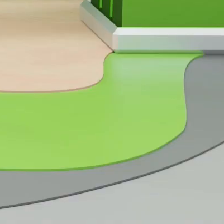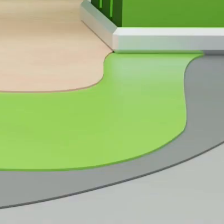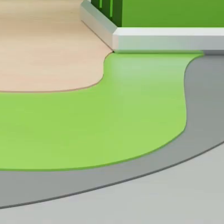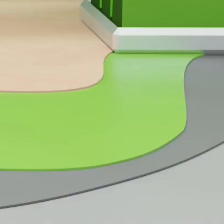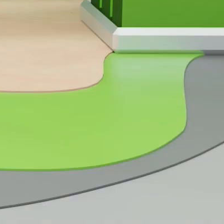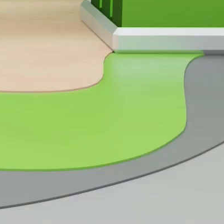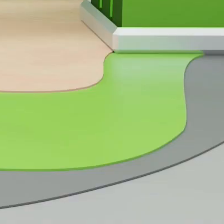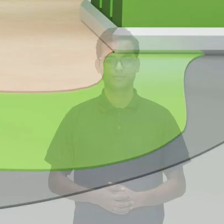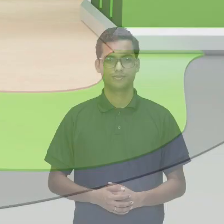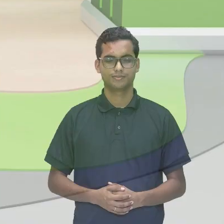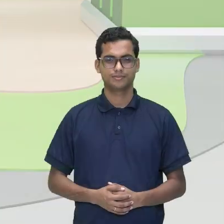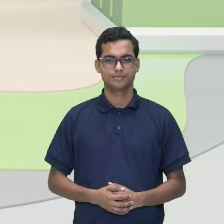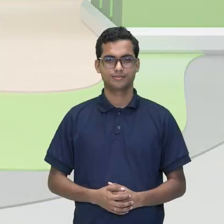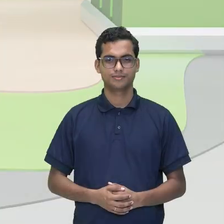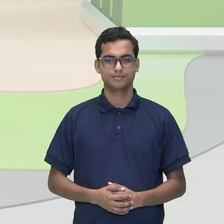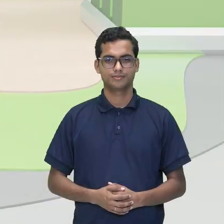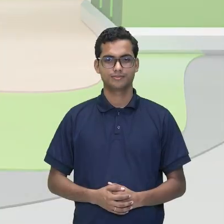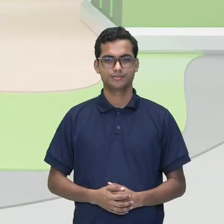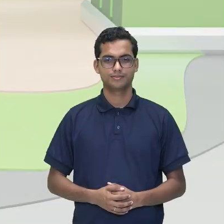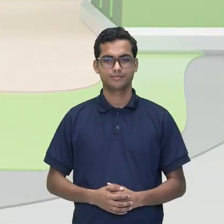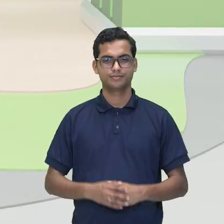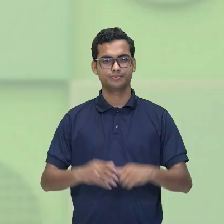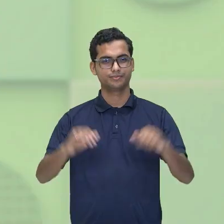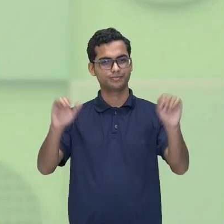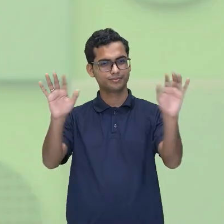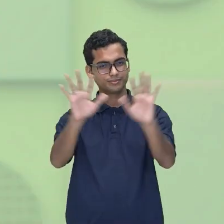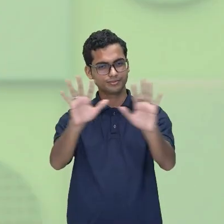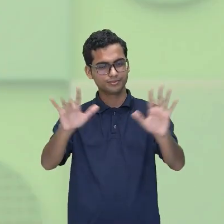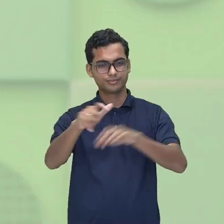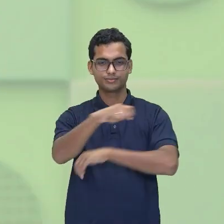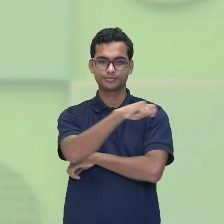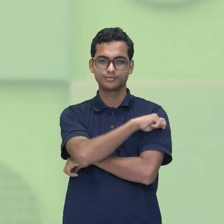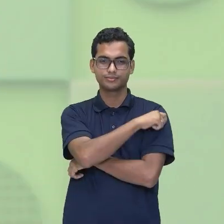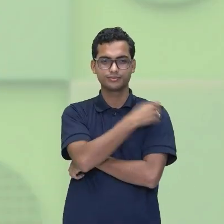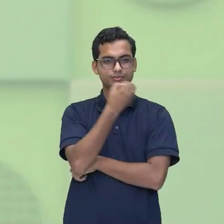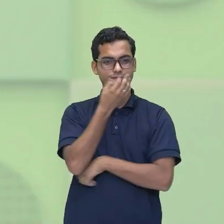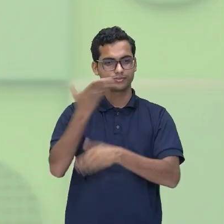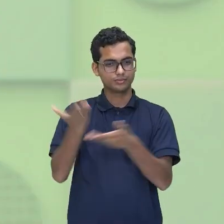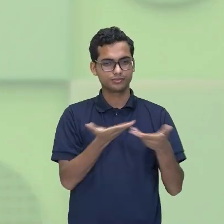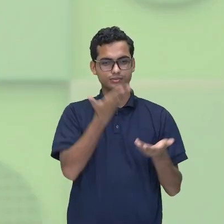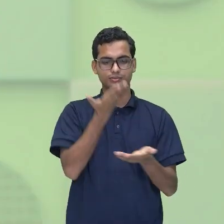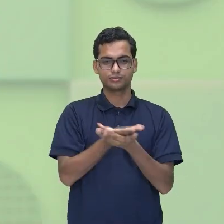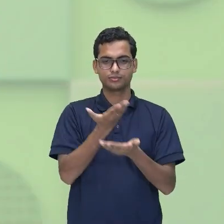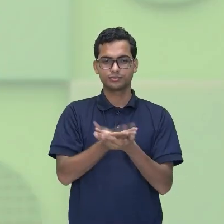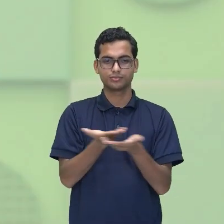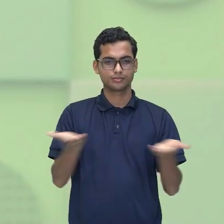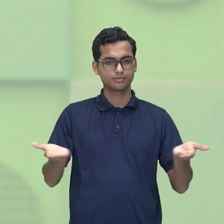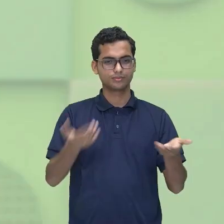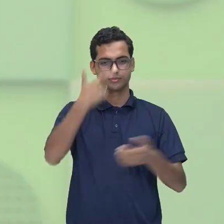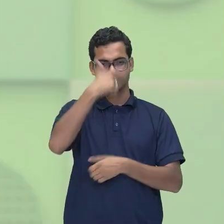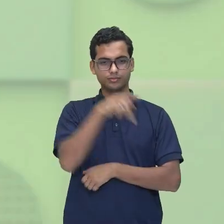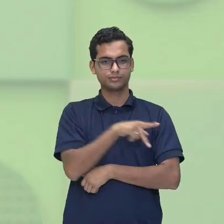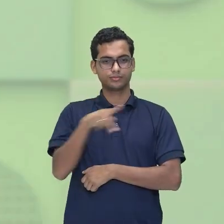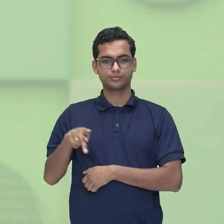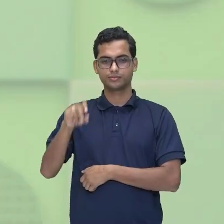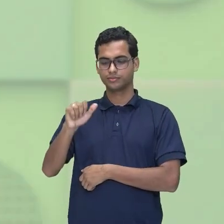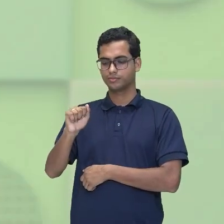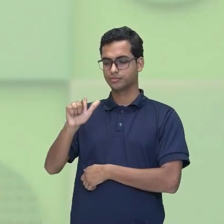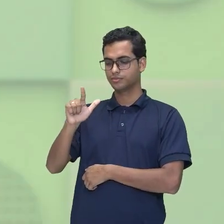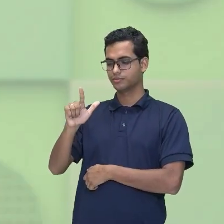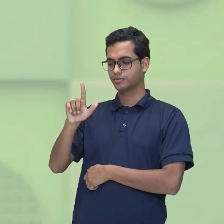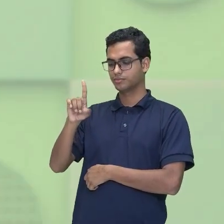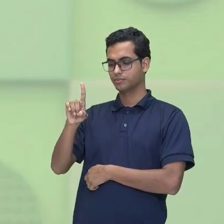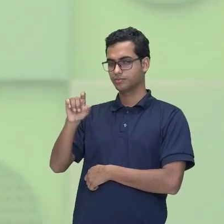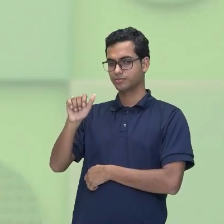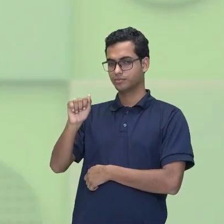Olá, queridos alunos, bem-vindos à nossa aula. Eu sou a professora Aldaleia Santos, sua professora de